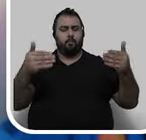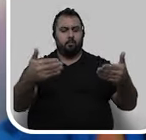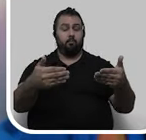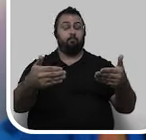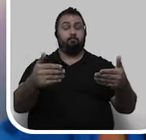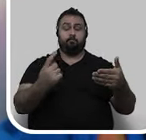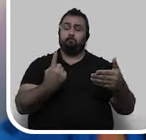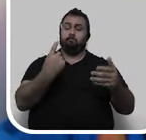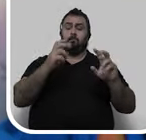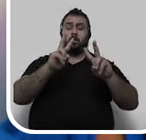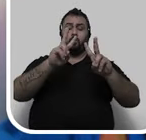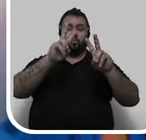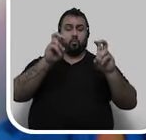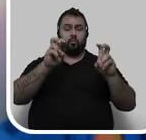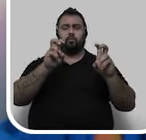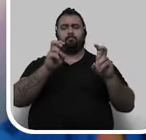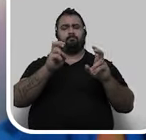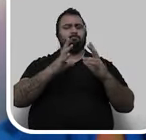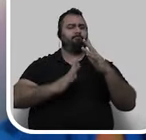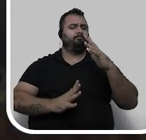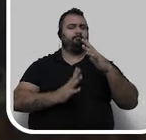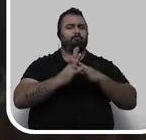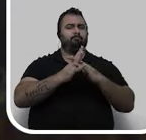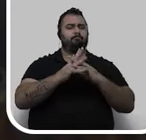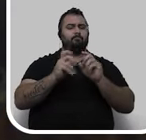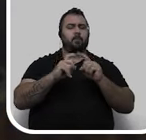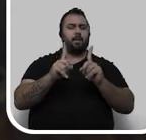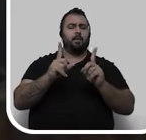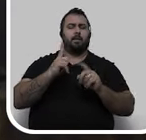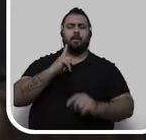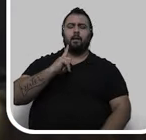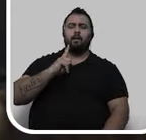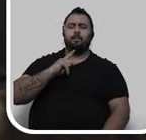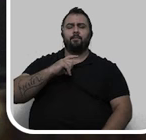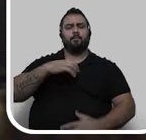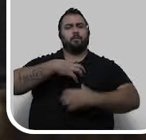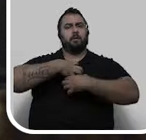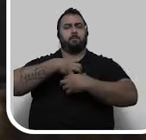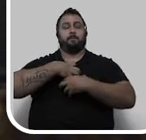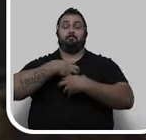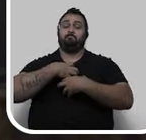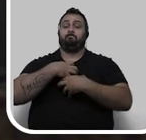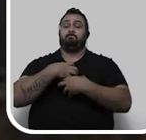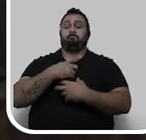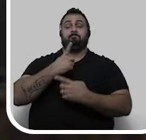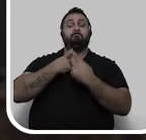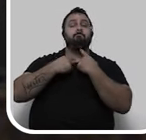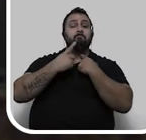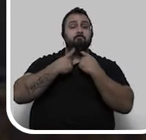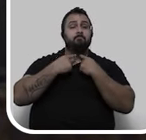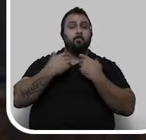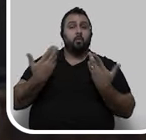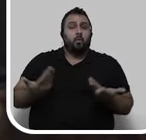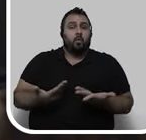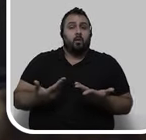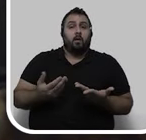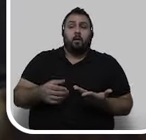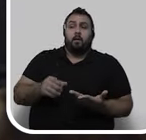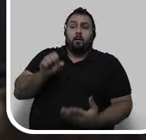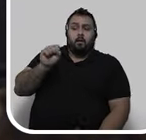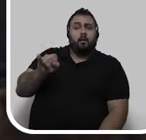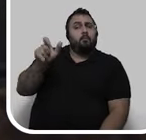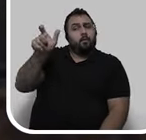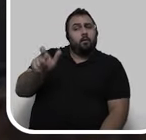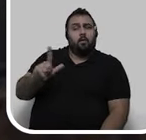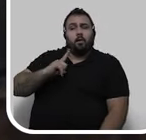ali muito complexo, mas existem formas e vontade hoje, se a pessoa tiver, ela